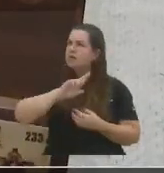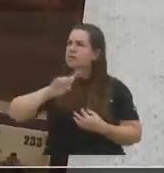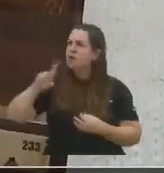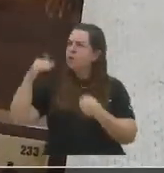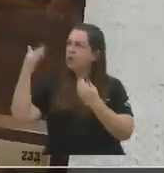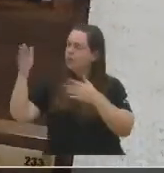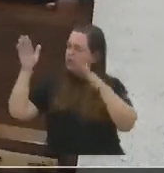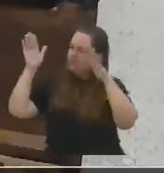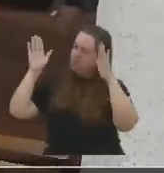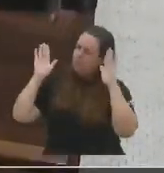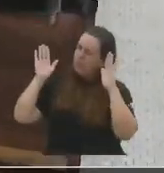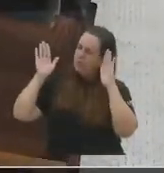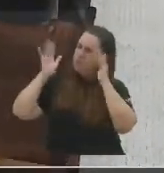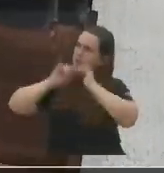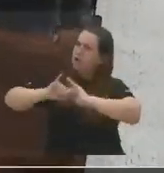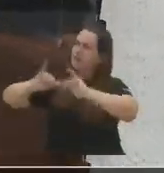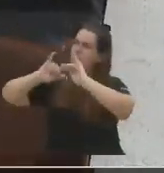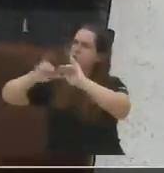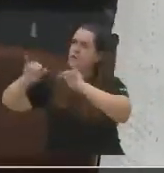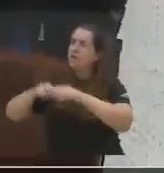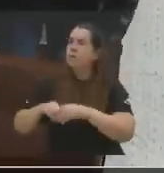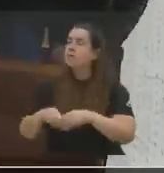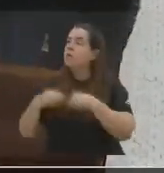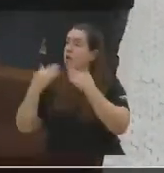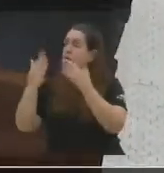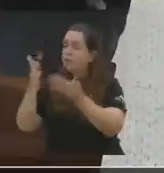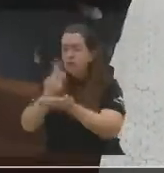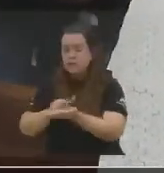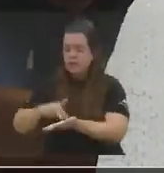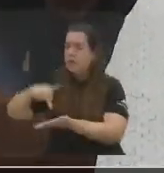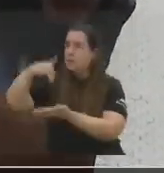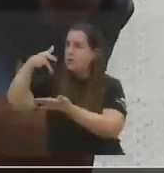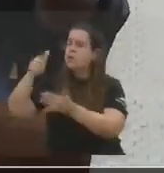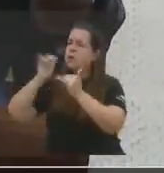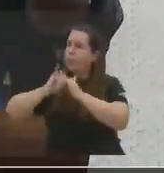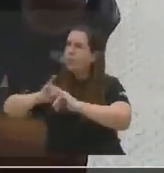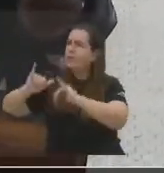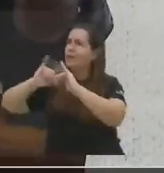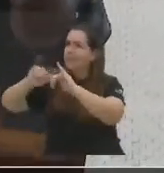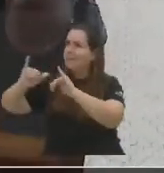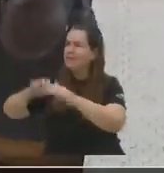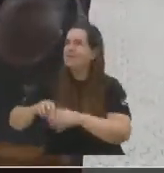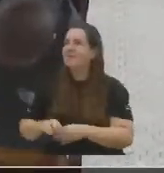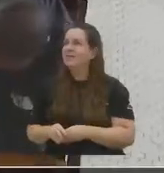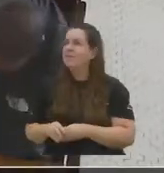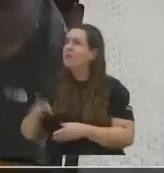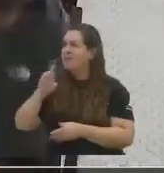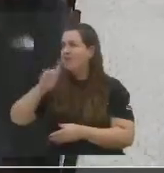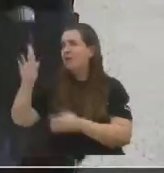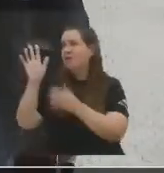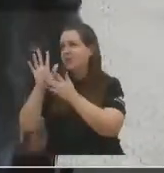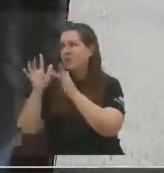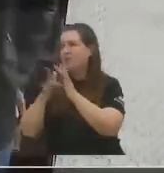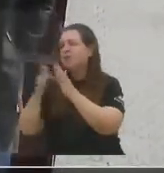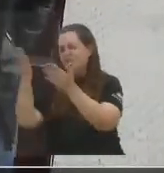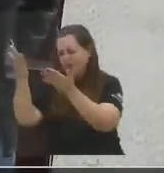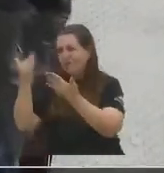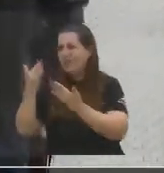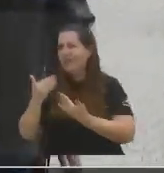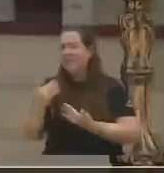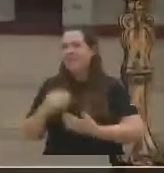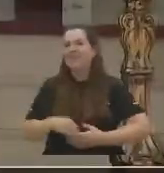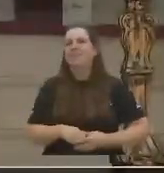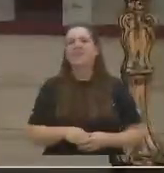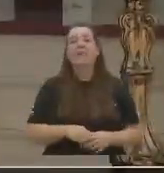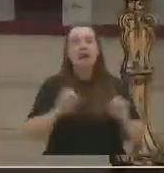Anunciamos, Senhor, a vossa morte e proclamamos a vossa ressurreição. Vinde, Senhor